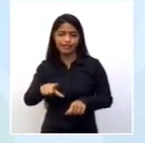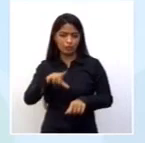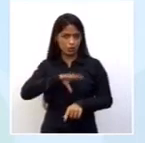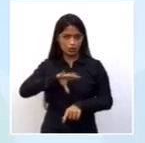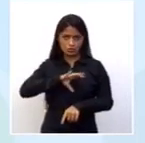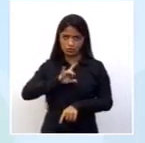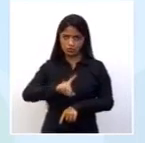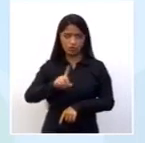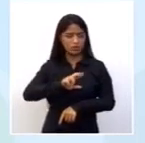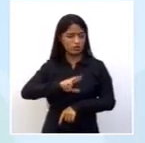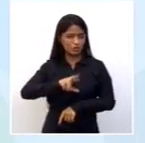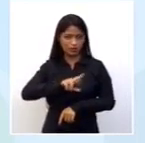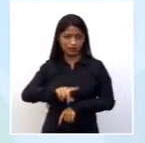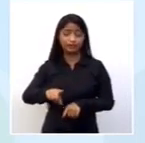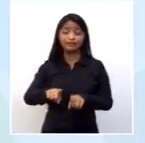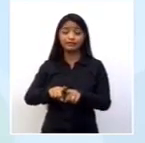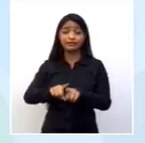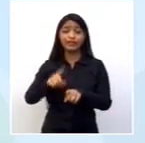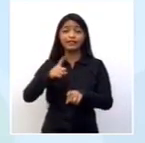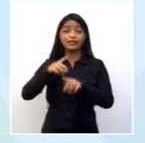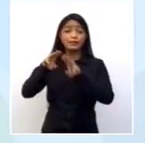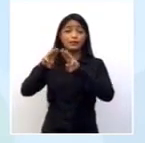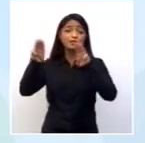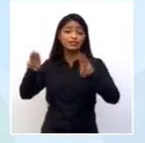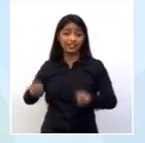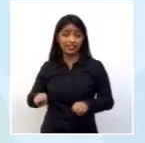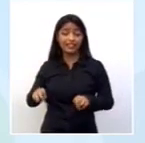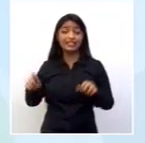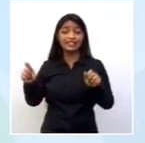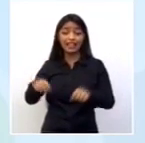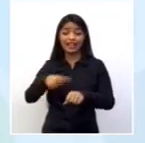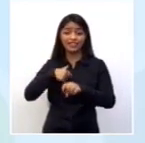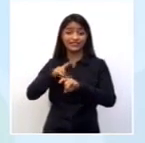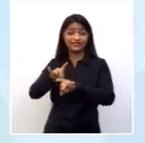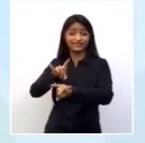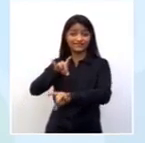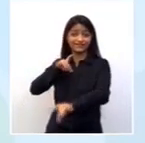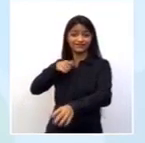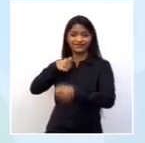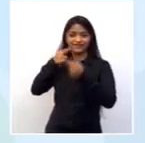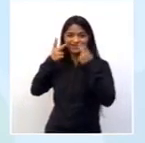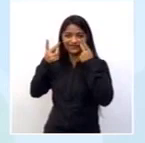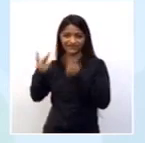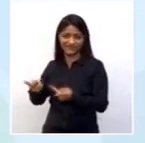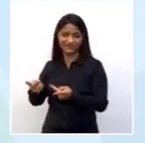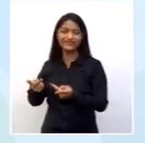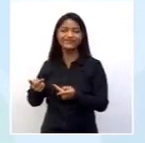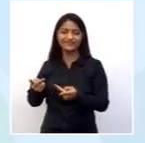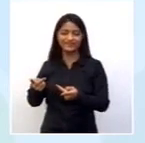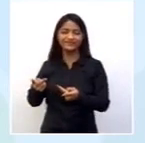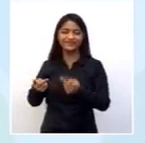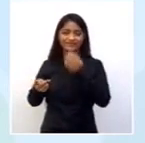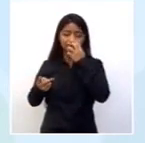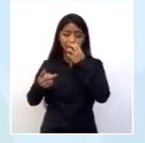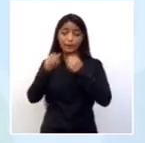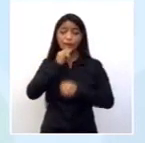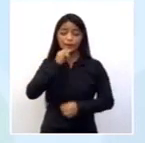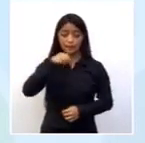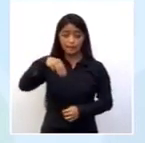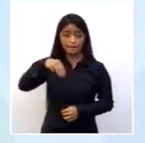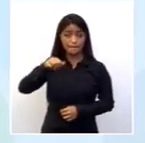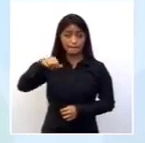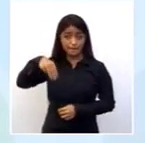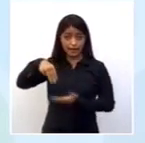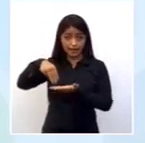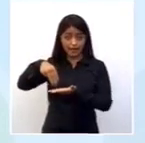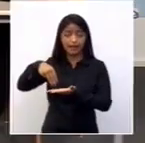em museus, né, que contam hoje com visitas interativas. O MAN, por exemplo,